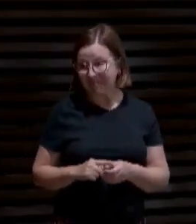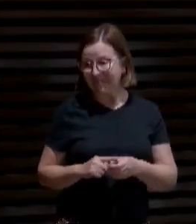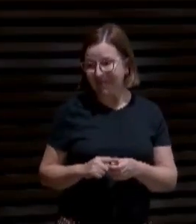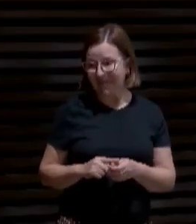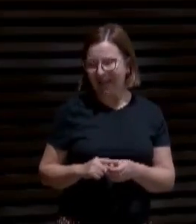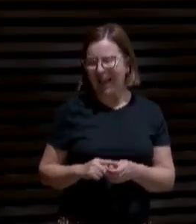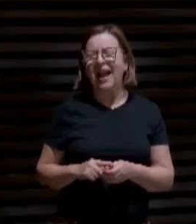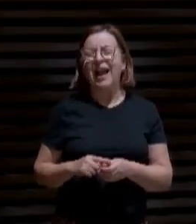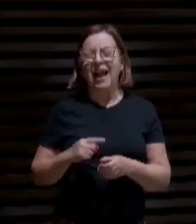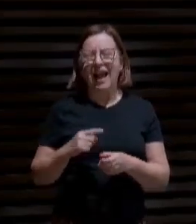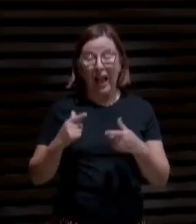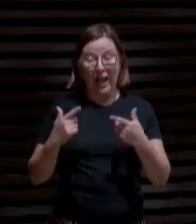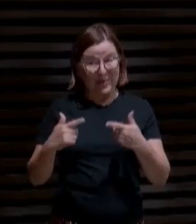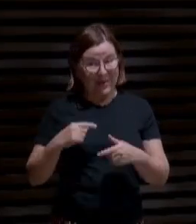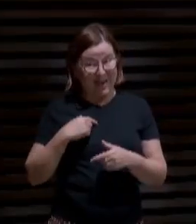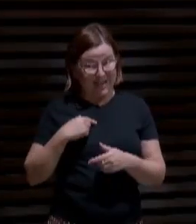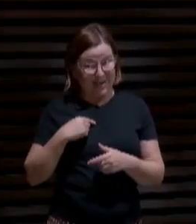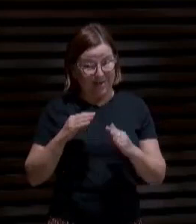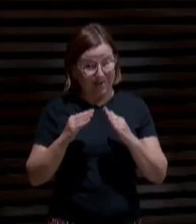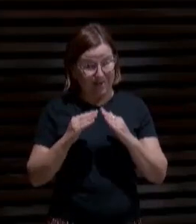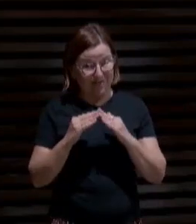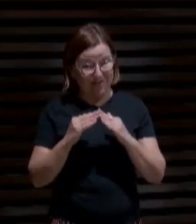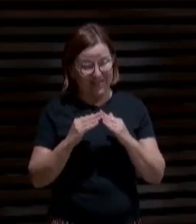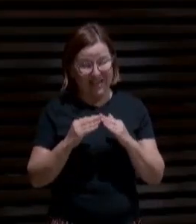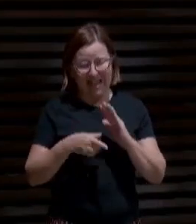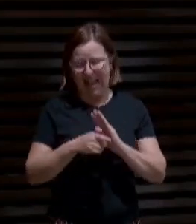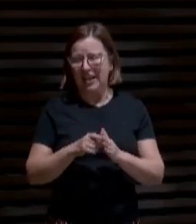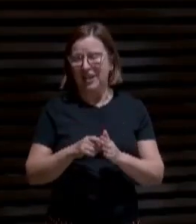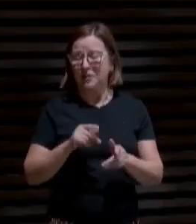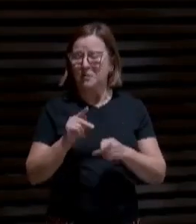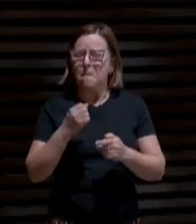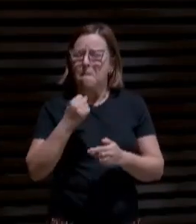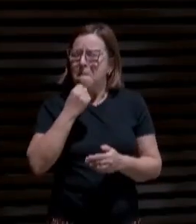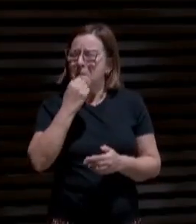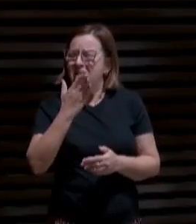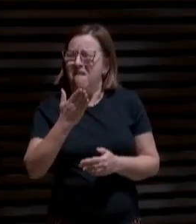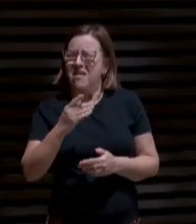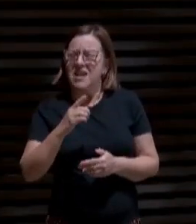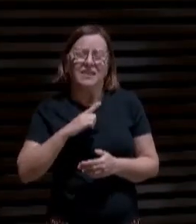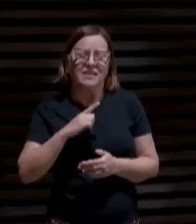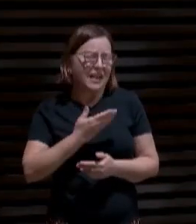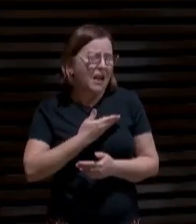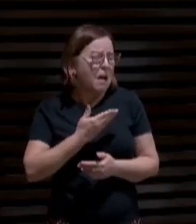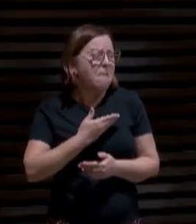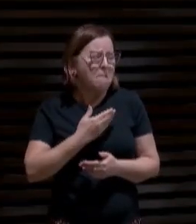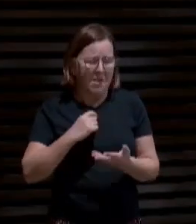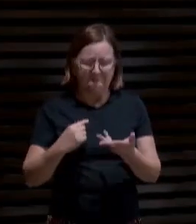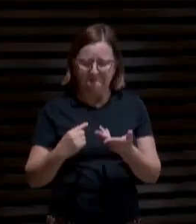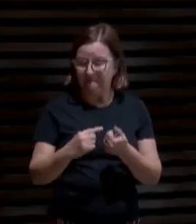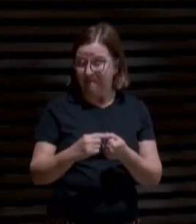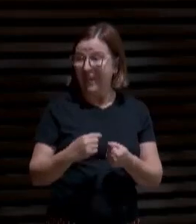De onde eu venho, o povo é gente boa, fraterna. Fiz muitos amigos. Eu